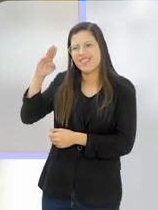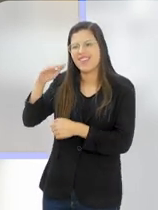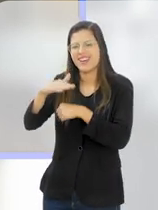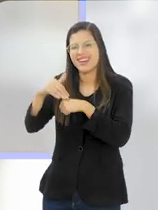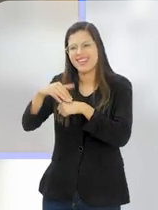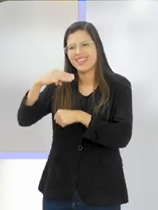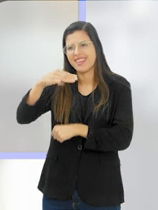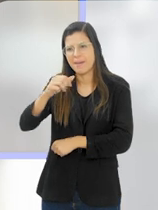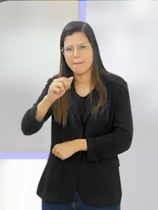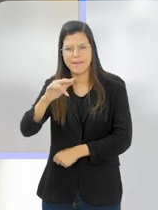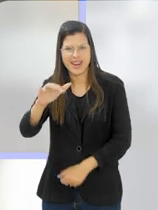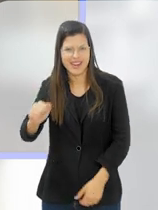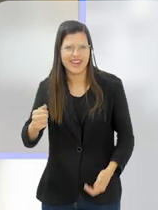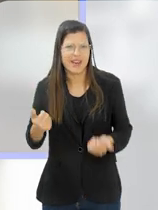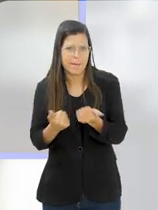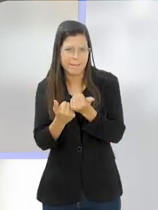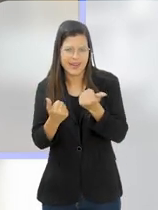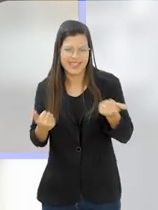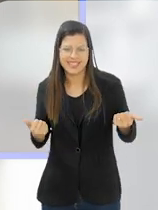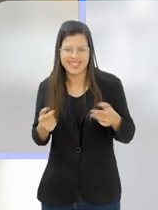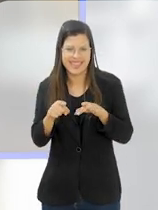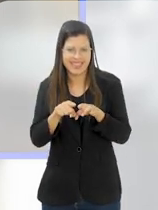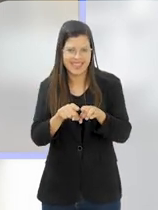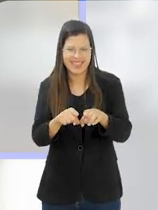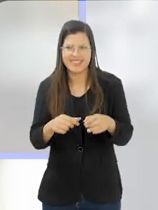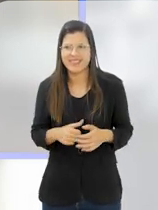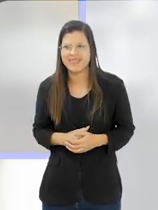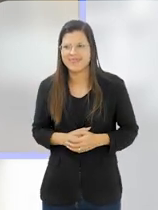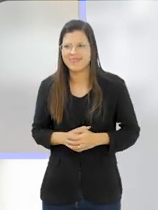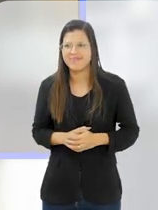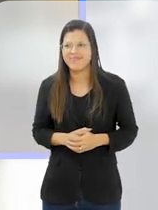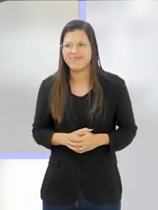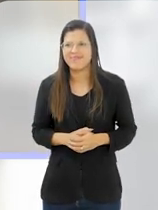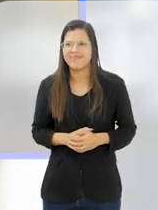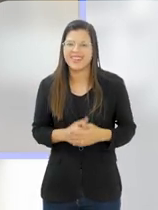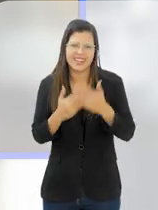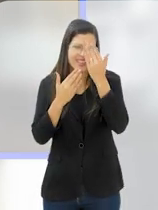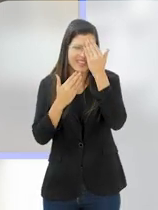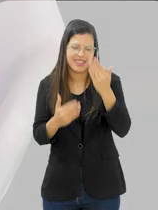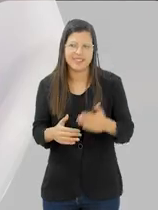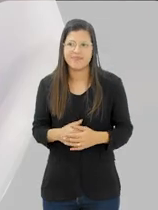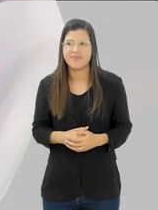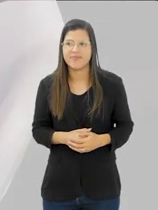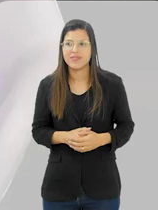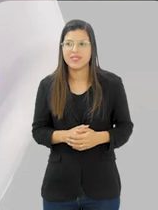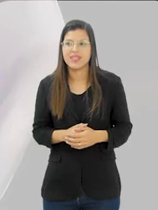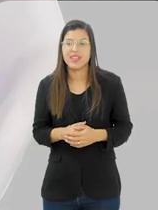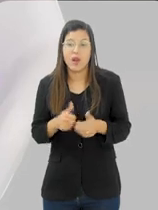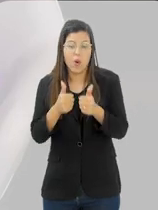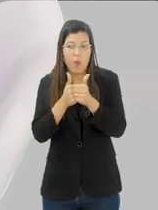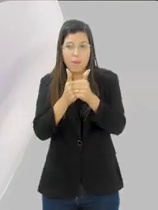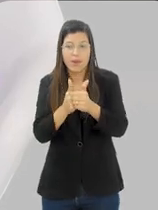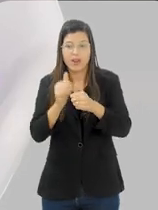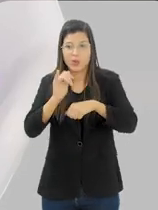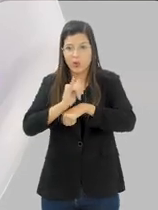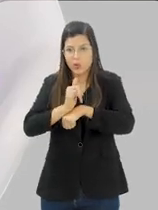querida Maria aqui, minha à disposição. parceira de ajuda. Admiração, amor. Obrigada. Siga a gente no